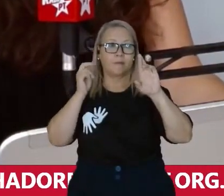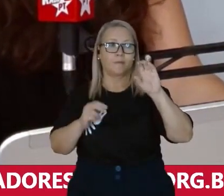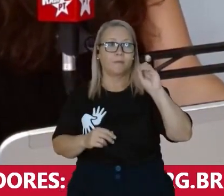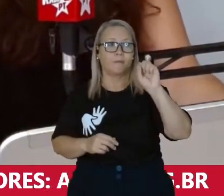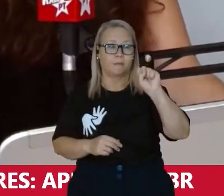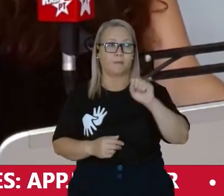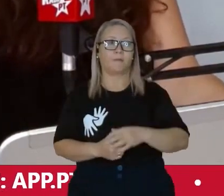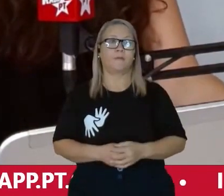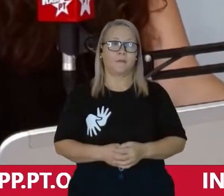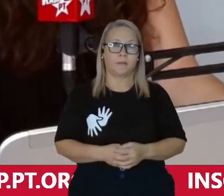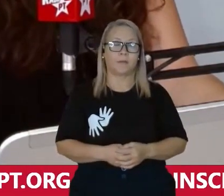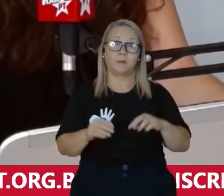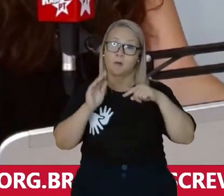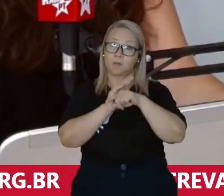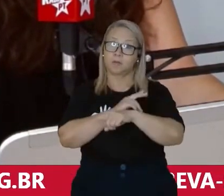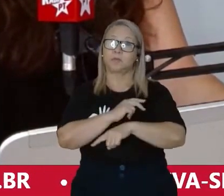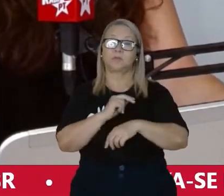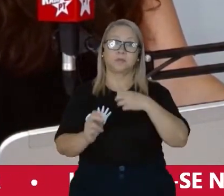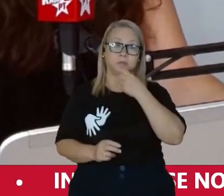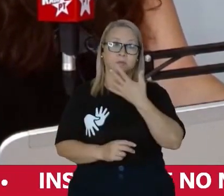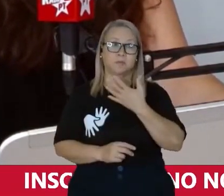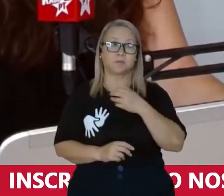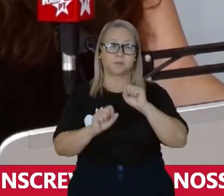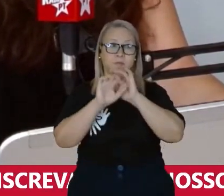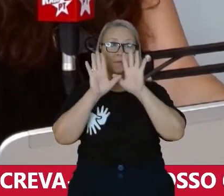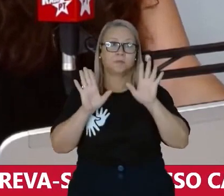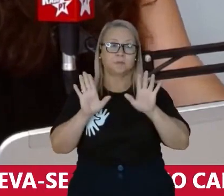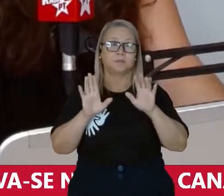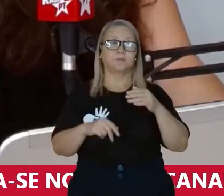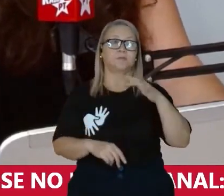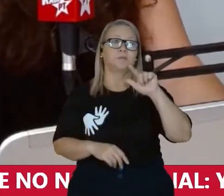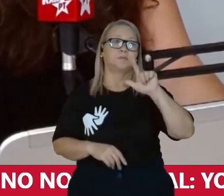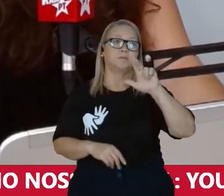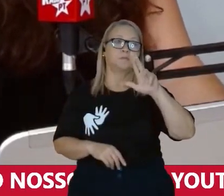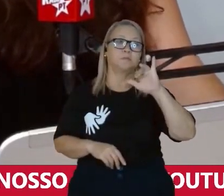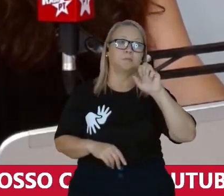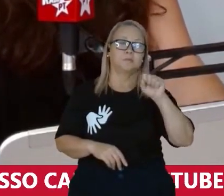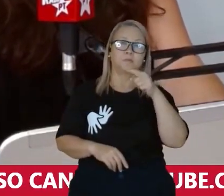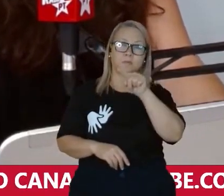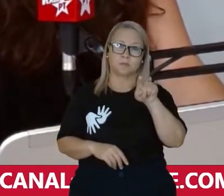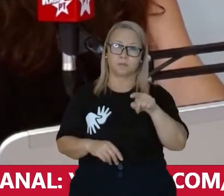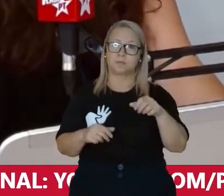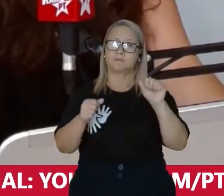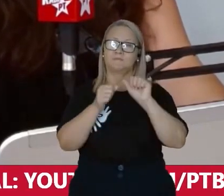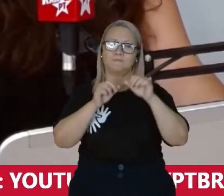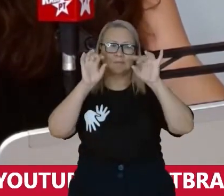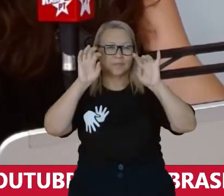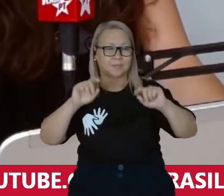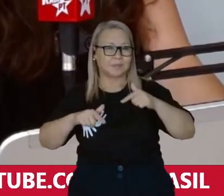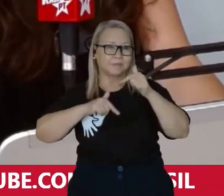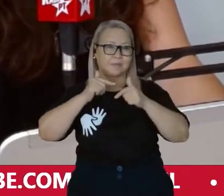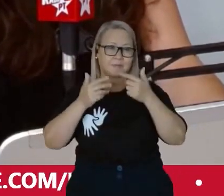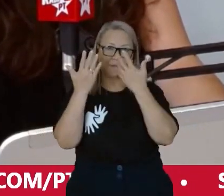respostas também muito esclarecedoras. Deu tudo certo, né? O Luiz Felipe Peralta diz aqui que vocês estão fazendo um excelente trabalho,